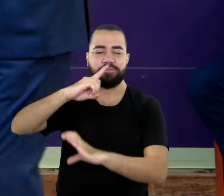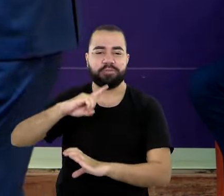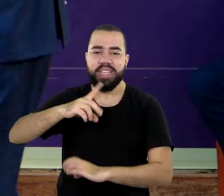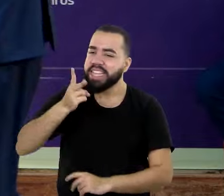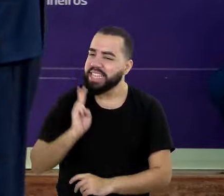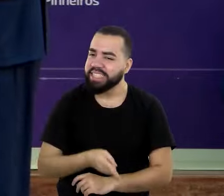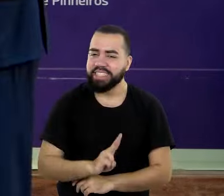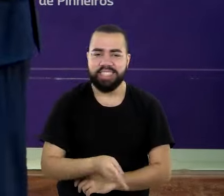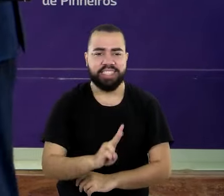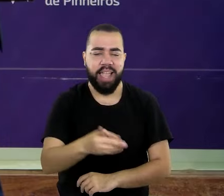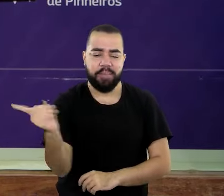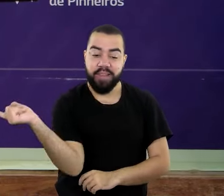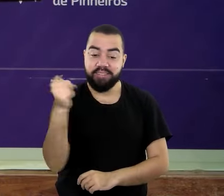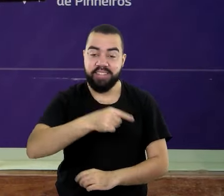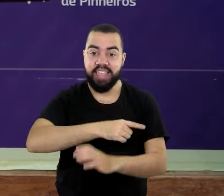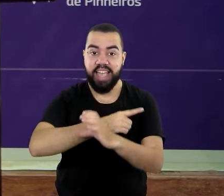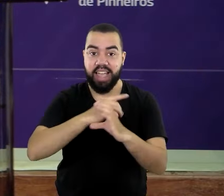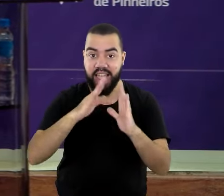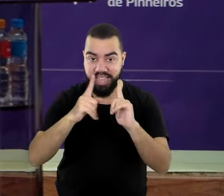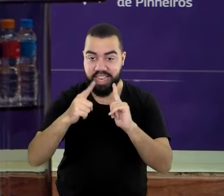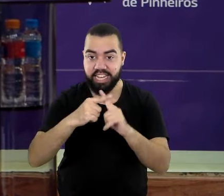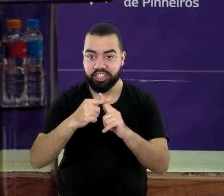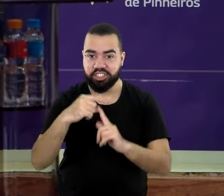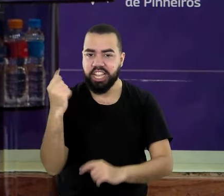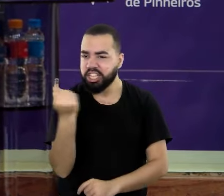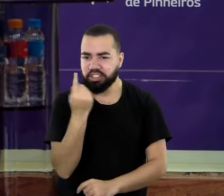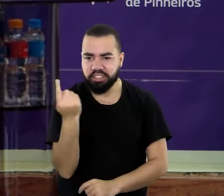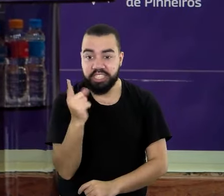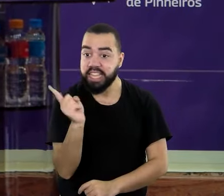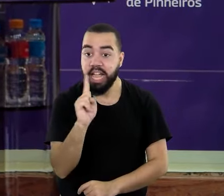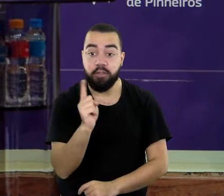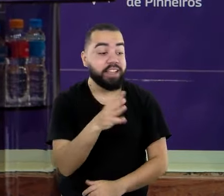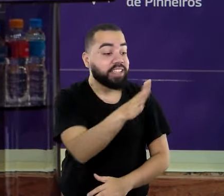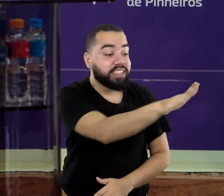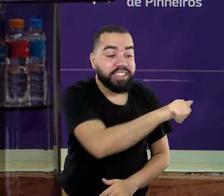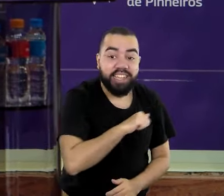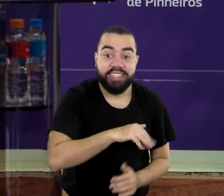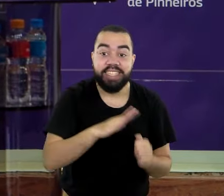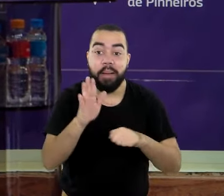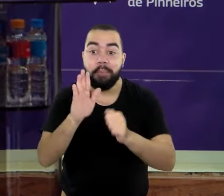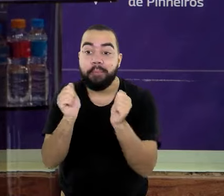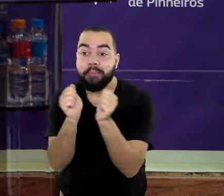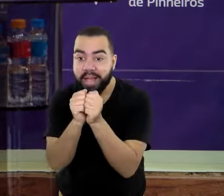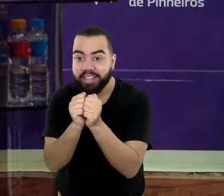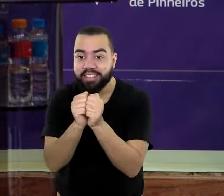Mas toda vez que ela vinha para a igreja, ela não vinha sozinha, ela sempre evangelizava alguém e trazia alguém.